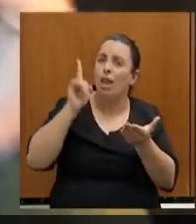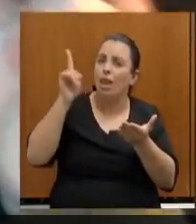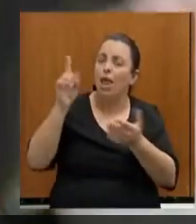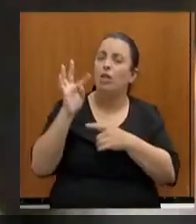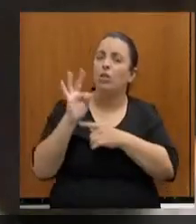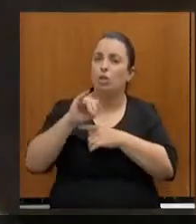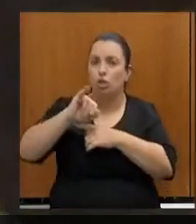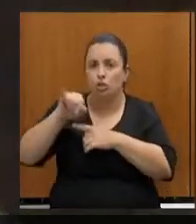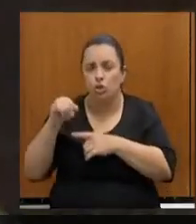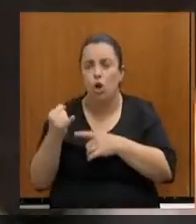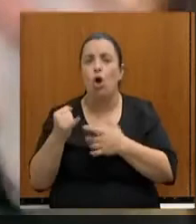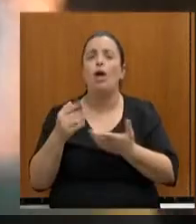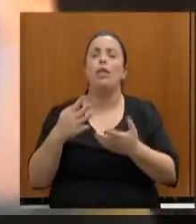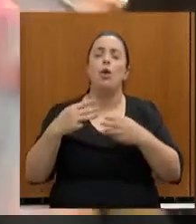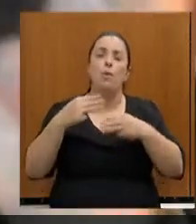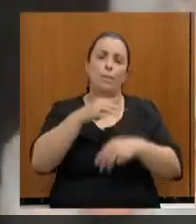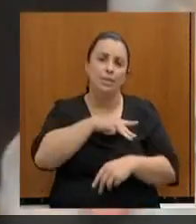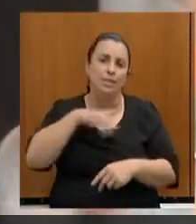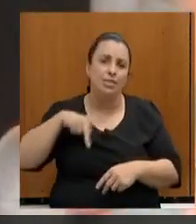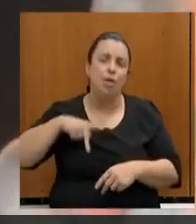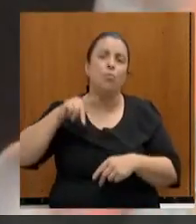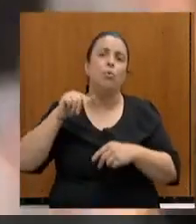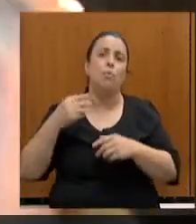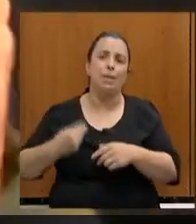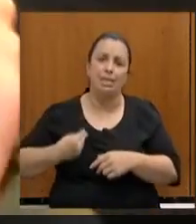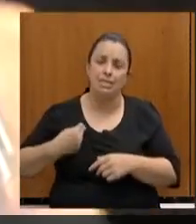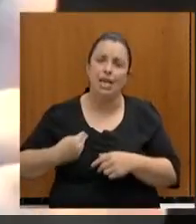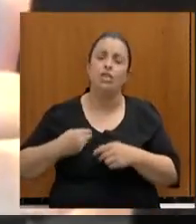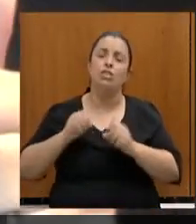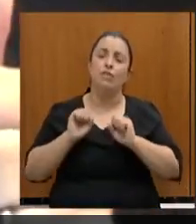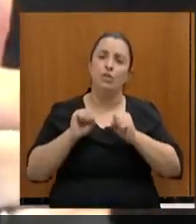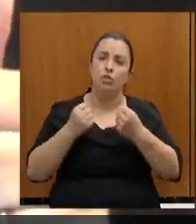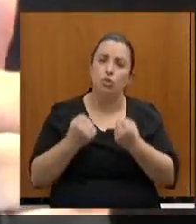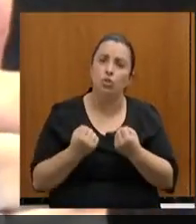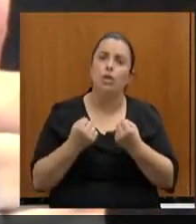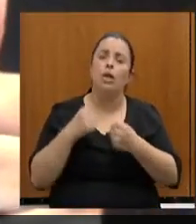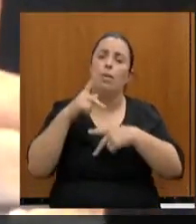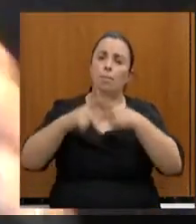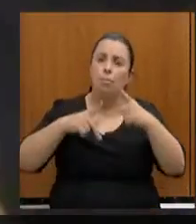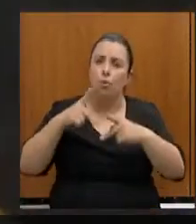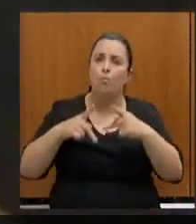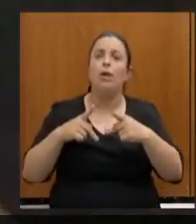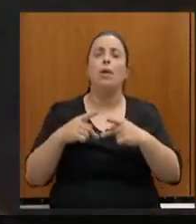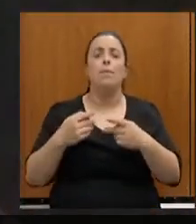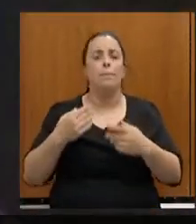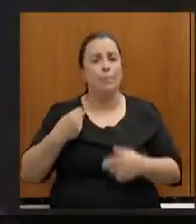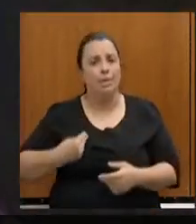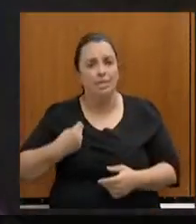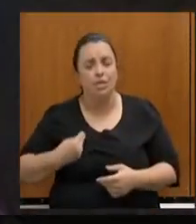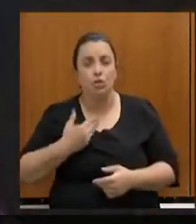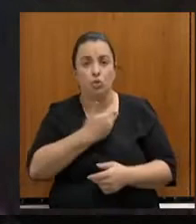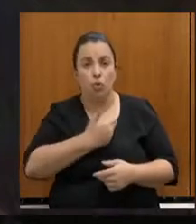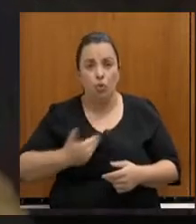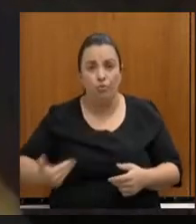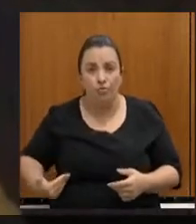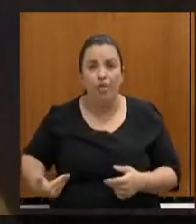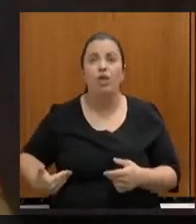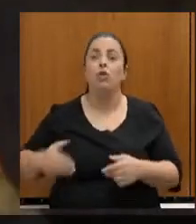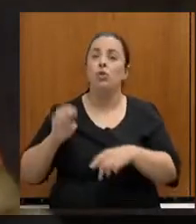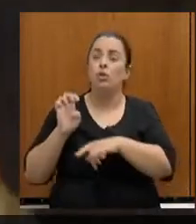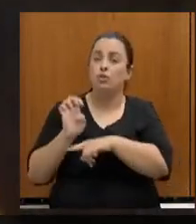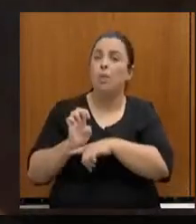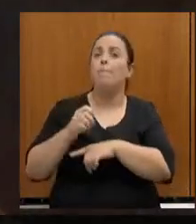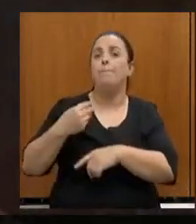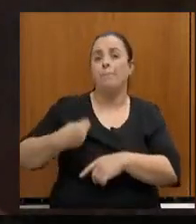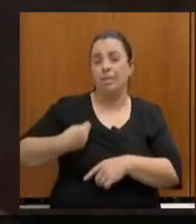presente ministério público estadual presente Defensoria Pública presente o governo do estado preso todas essas ações criminais e